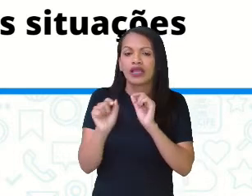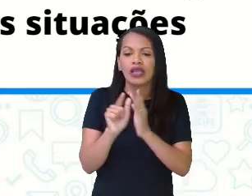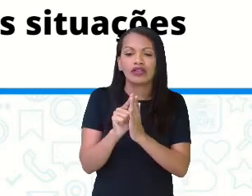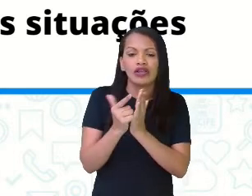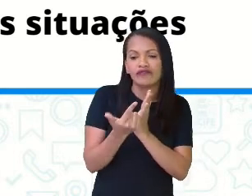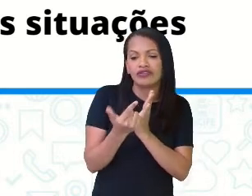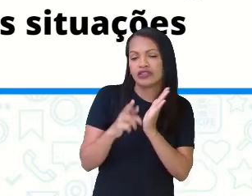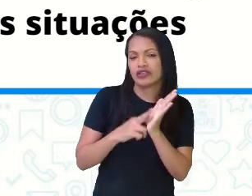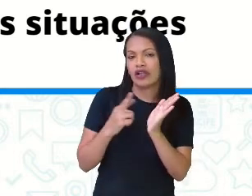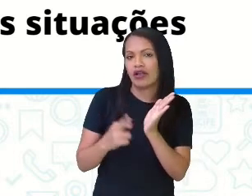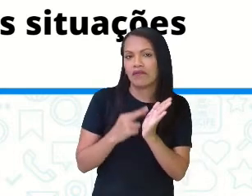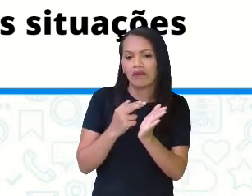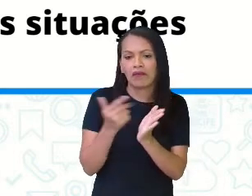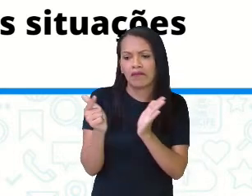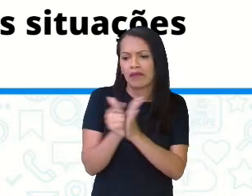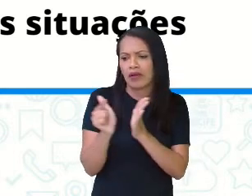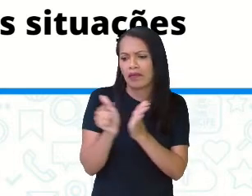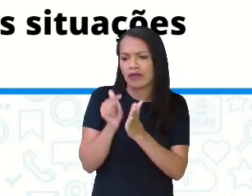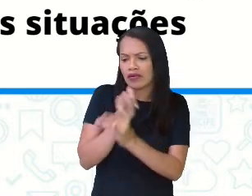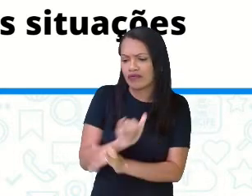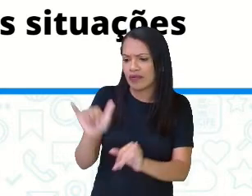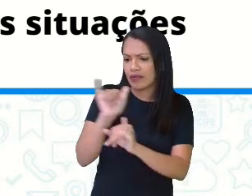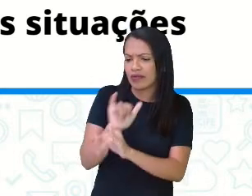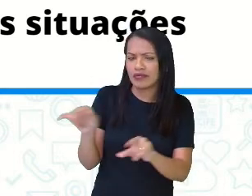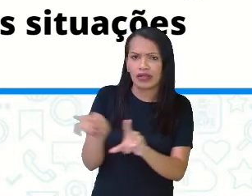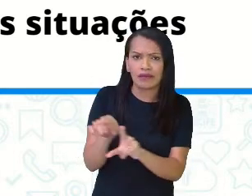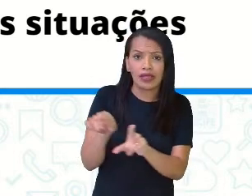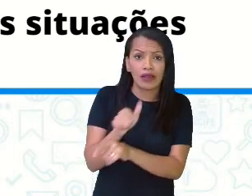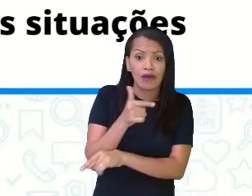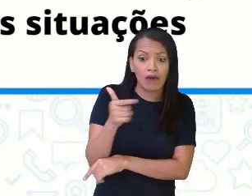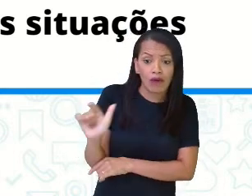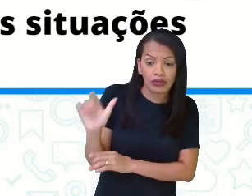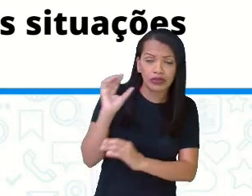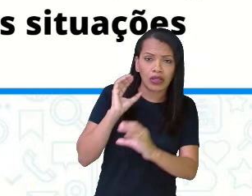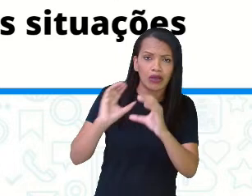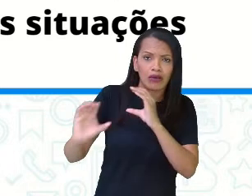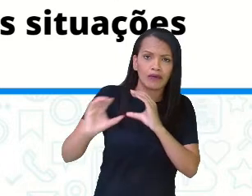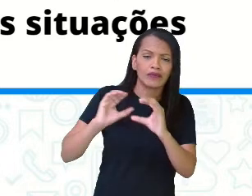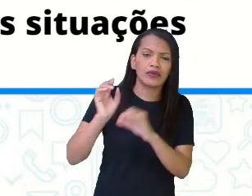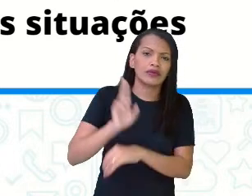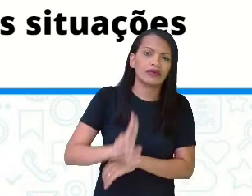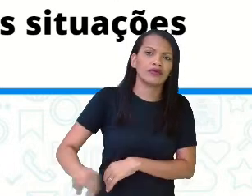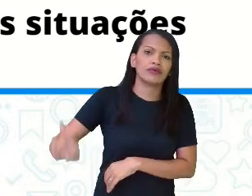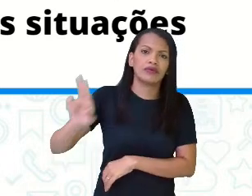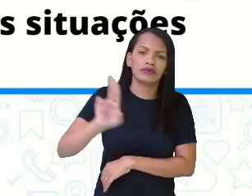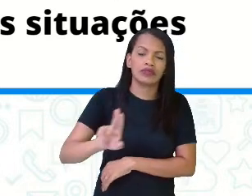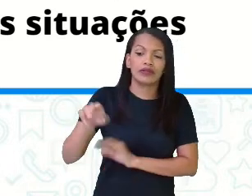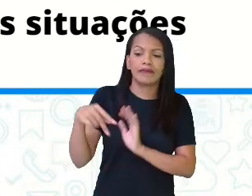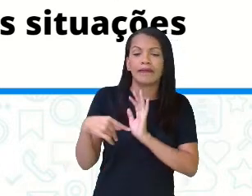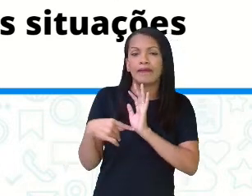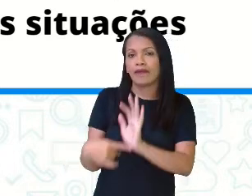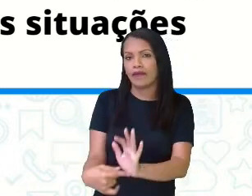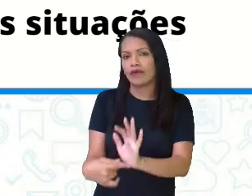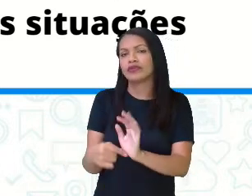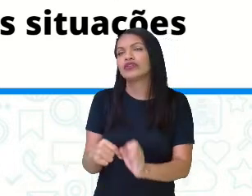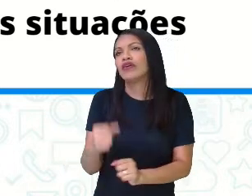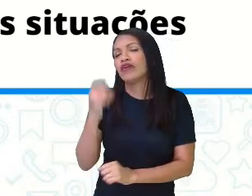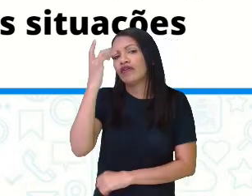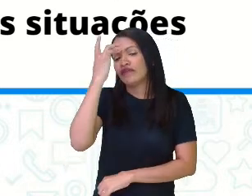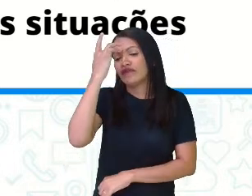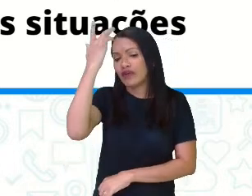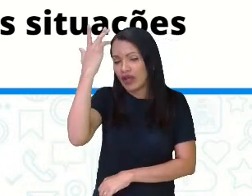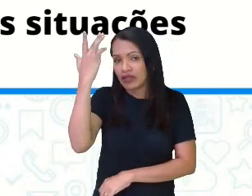folhetos informativos, entre outros meios de comunicação. Eles são utilizados para demonstrar de forma mais